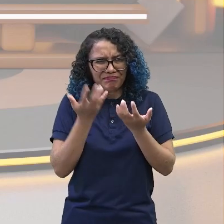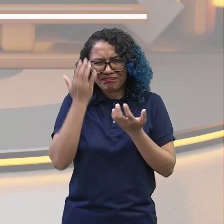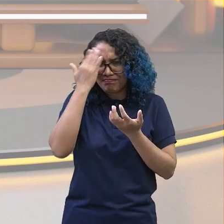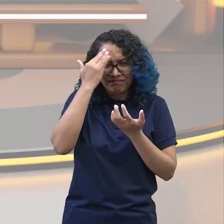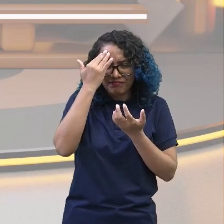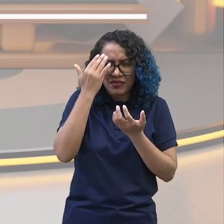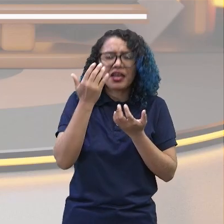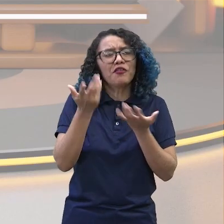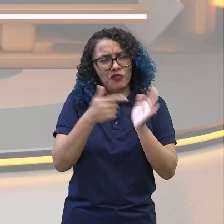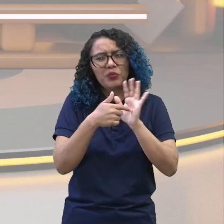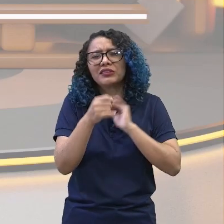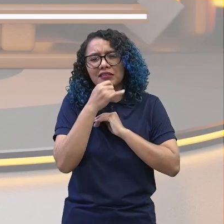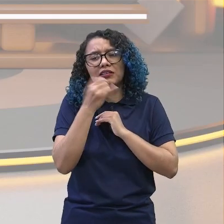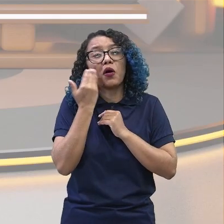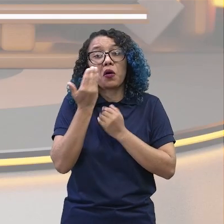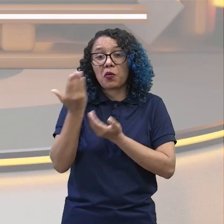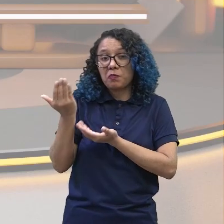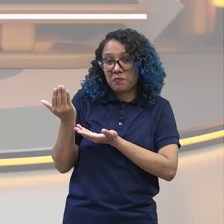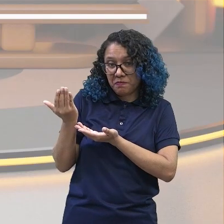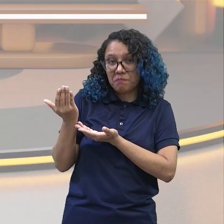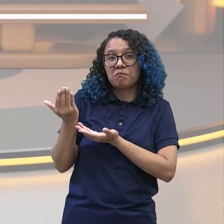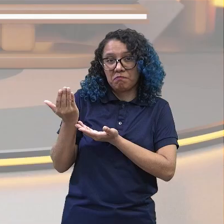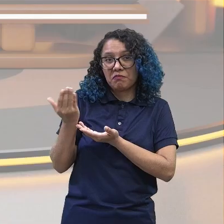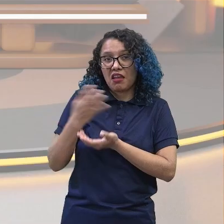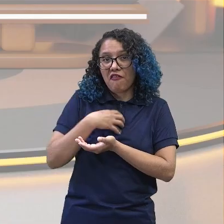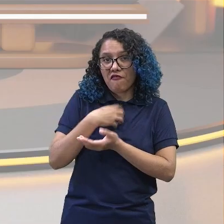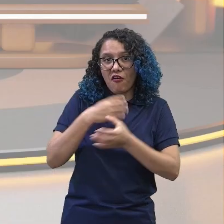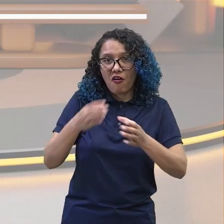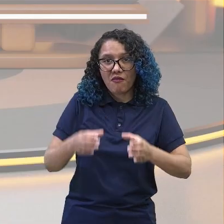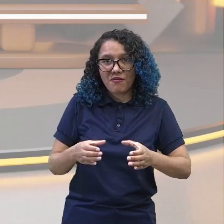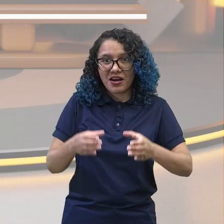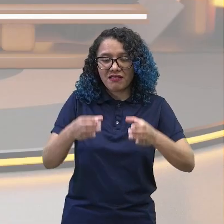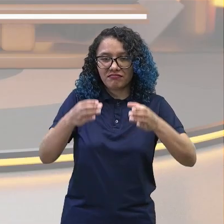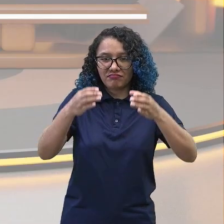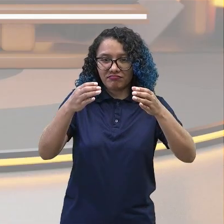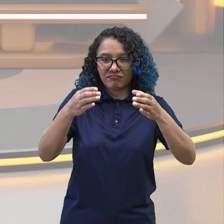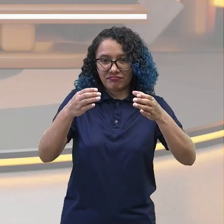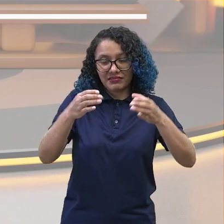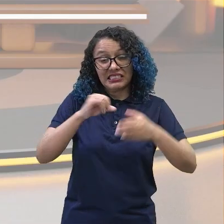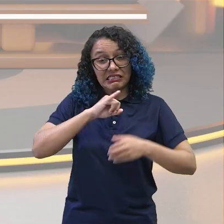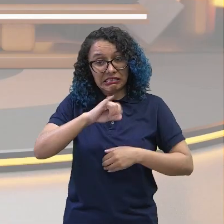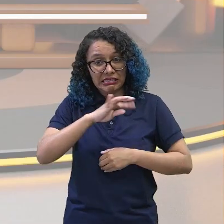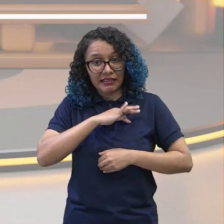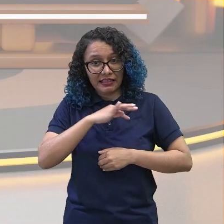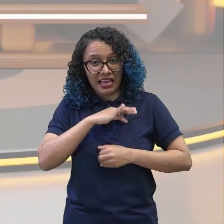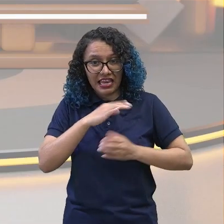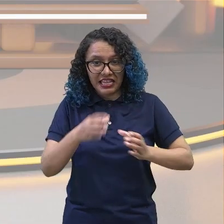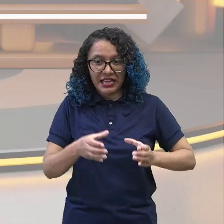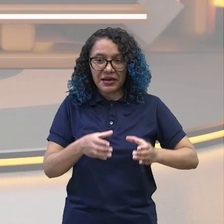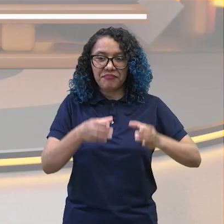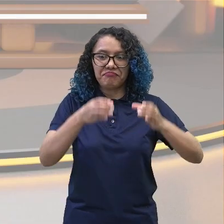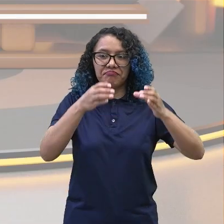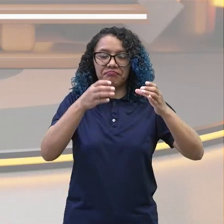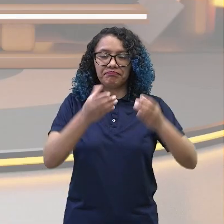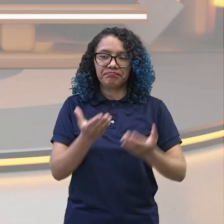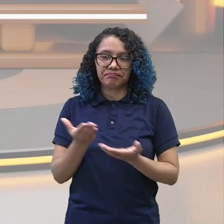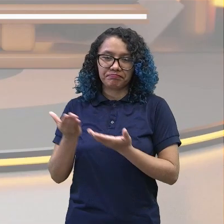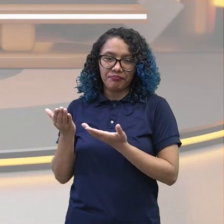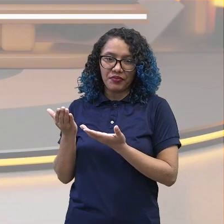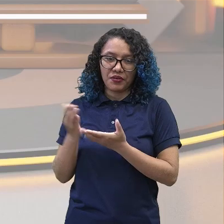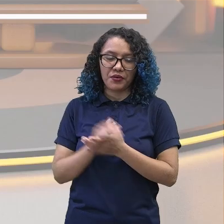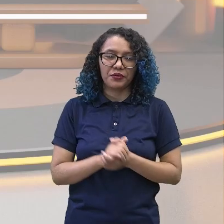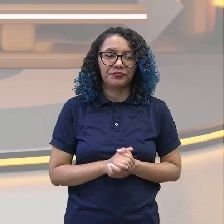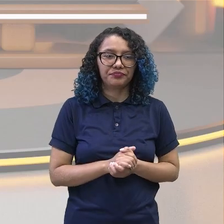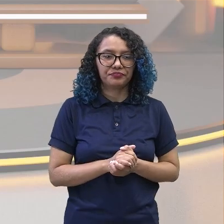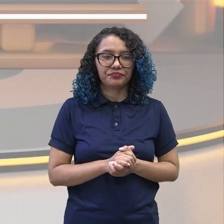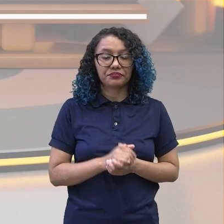compreender. Tem um exemplo aqui. Olha como fica o planeta sendo projetado a partir da projeção cilíndrica. Vocês estão vendo nessa imagem mais perto